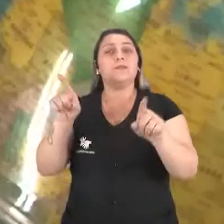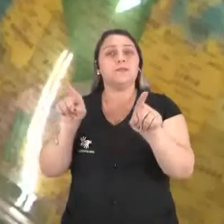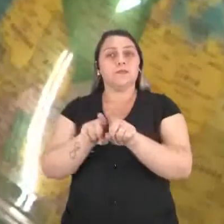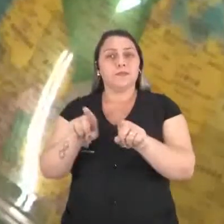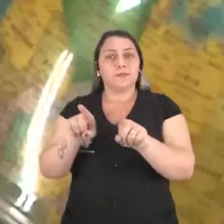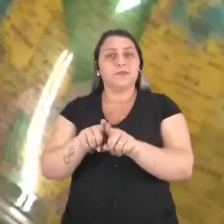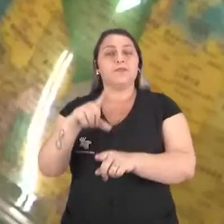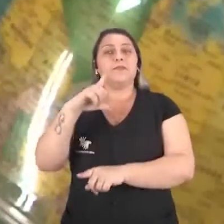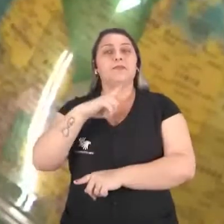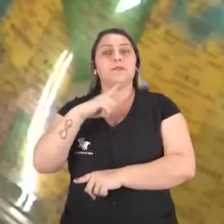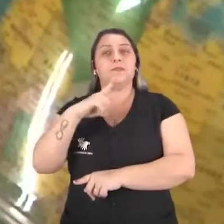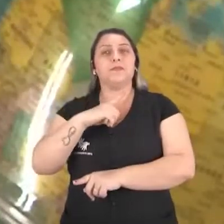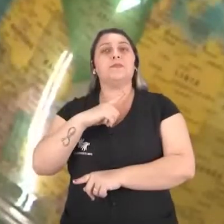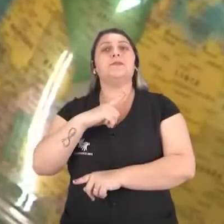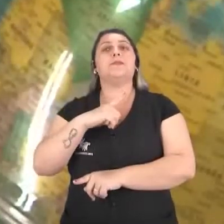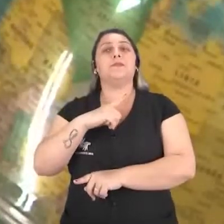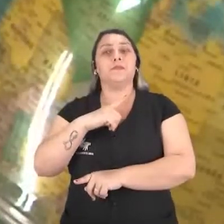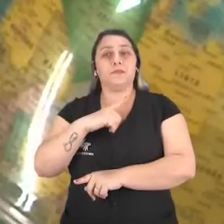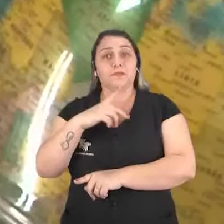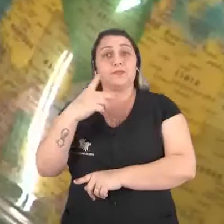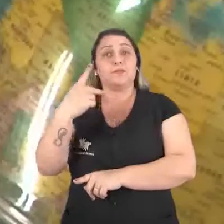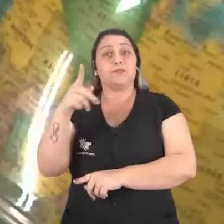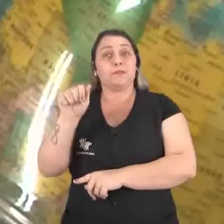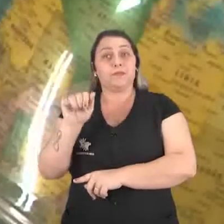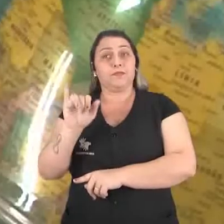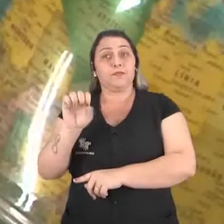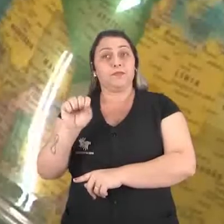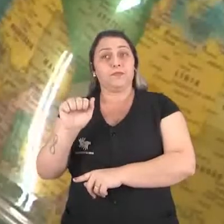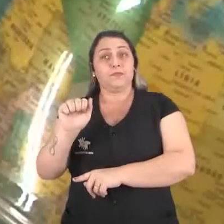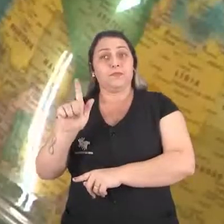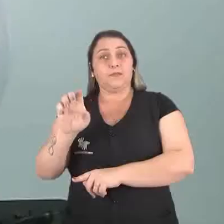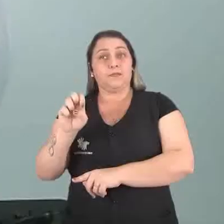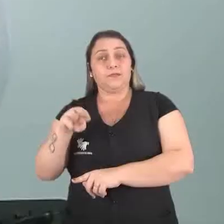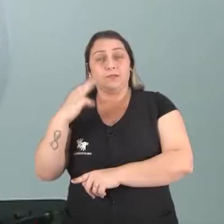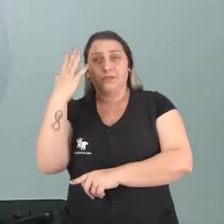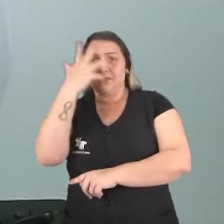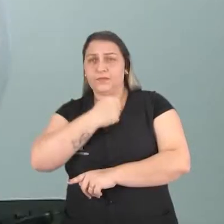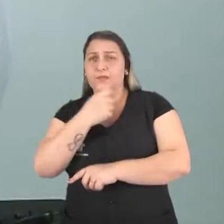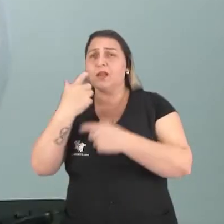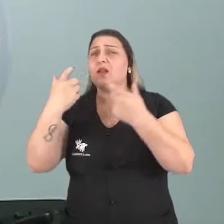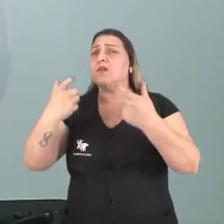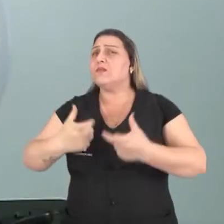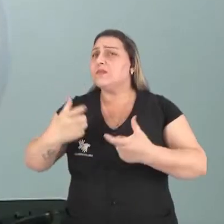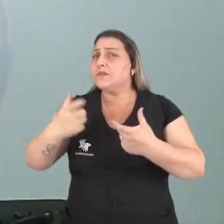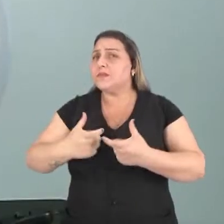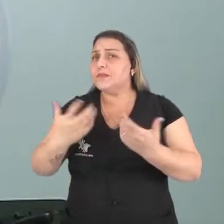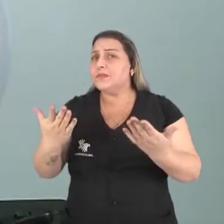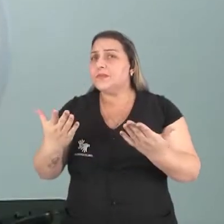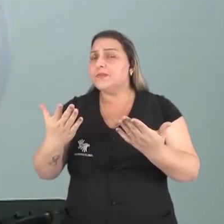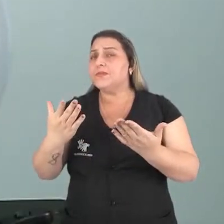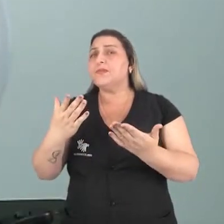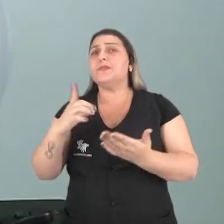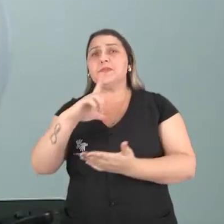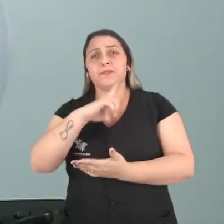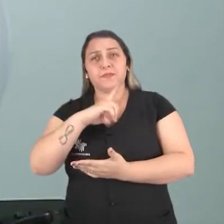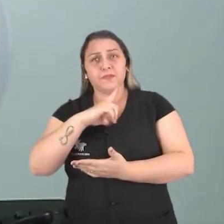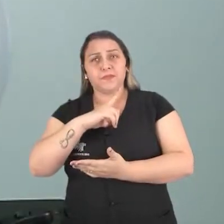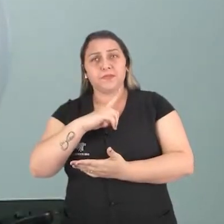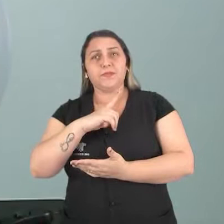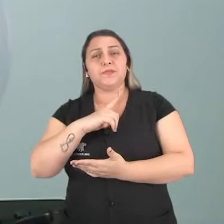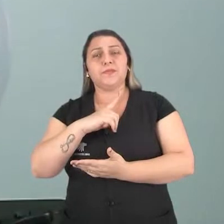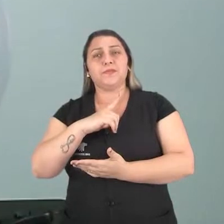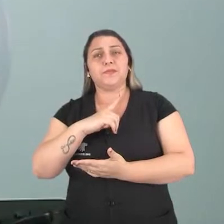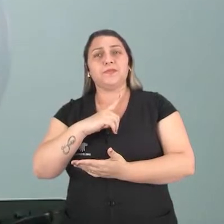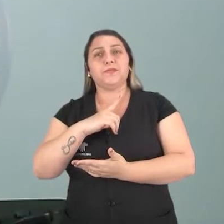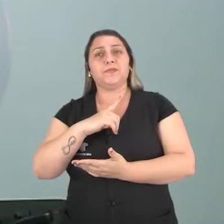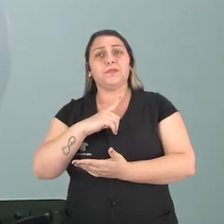nós temos aqui, uma paisagem muito bonita. Onde será que essa paisagem existe? Será que